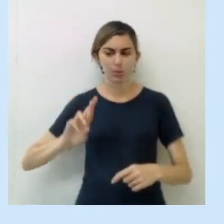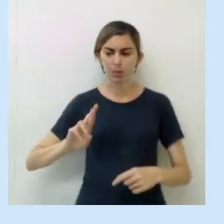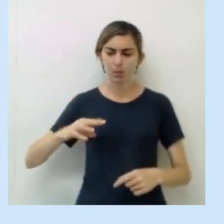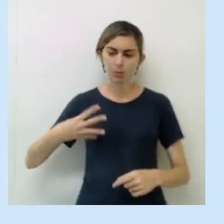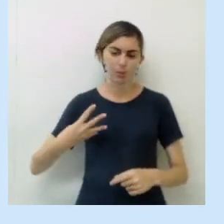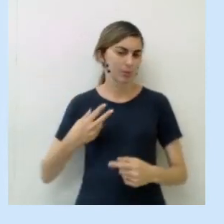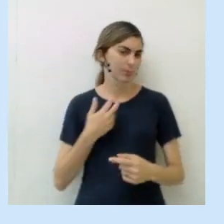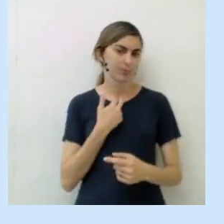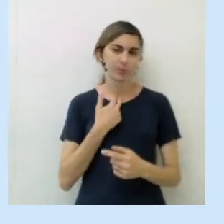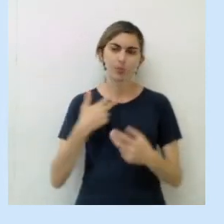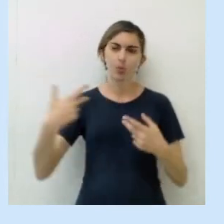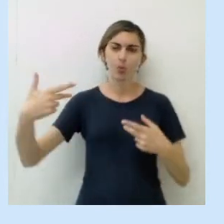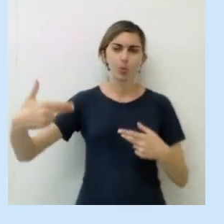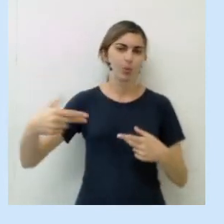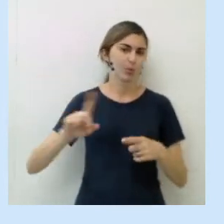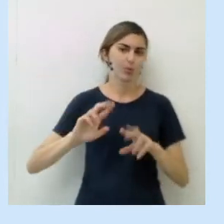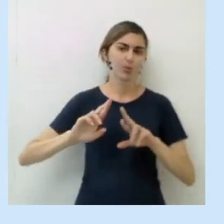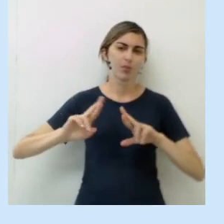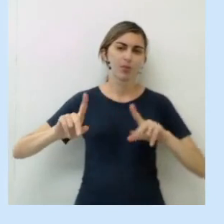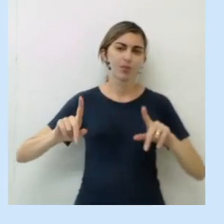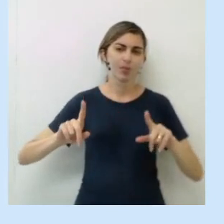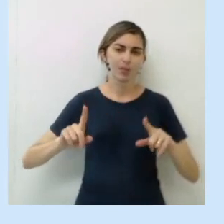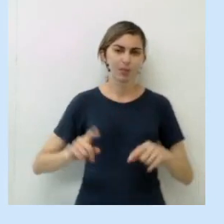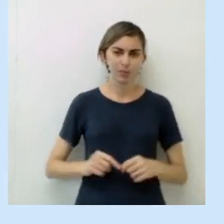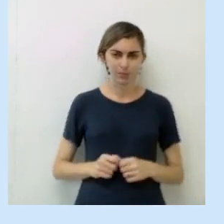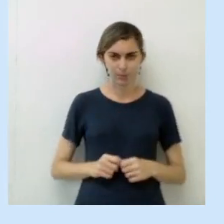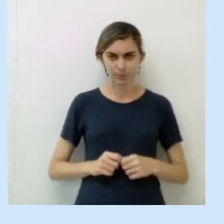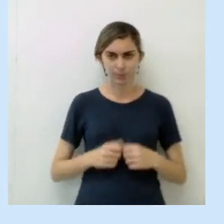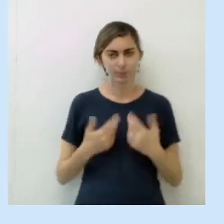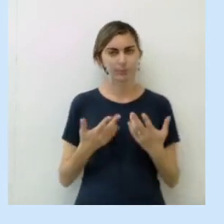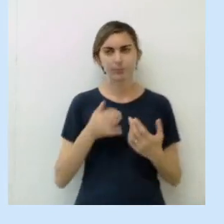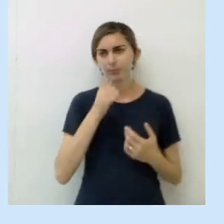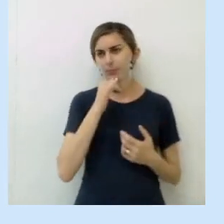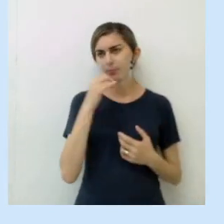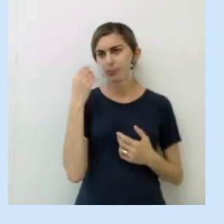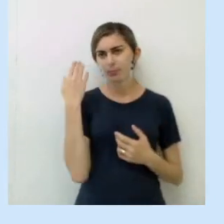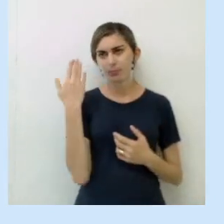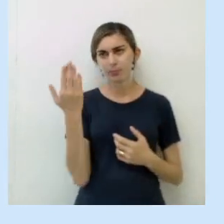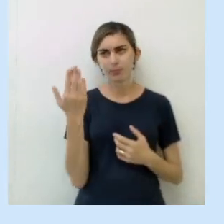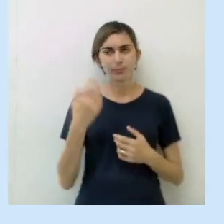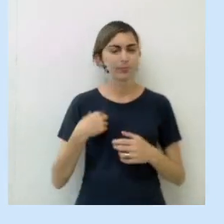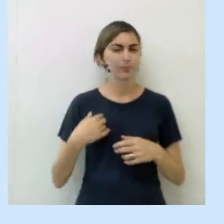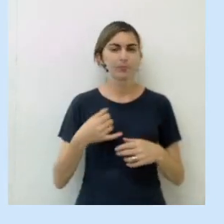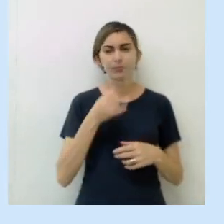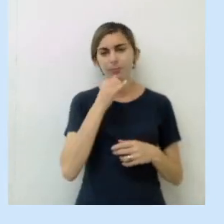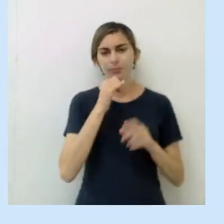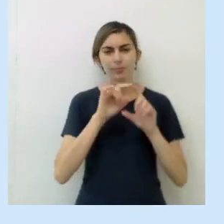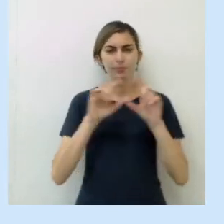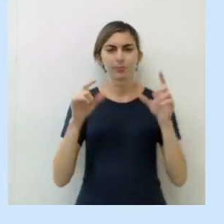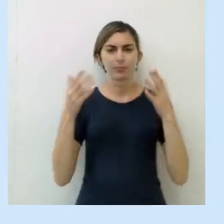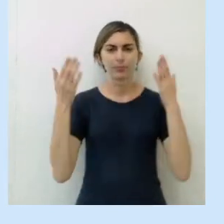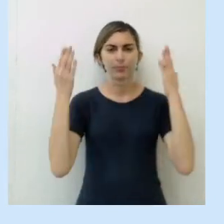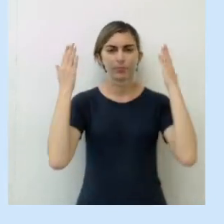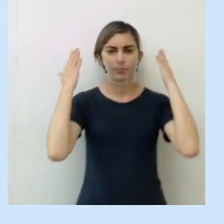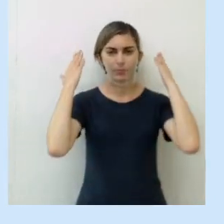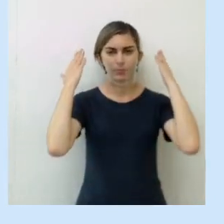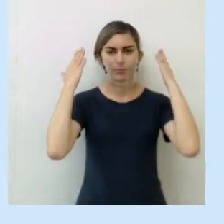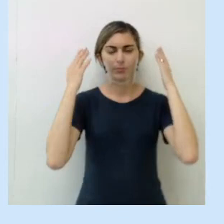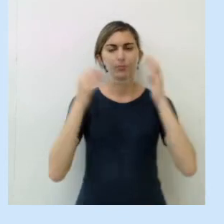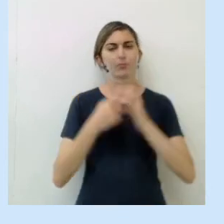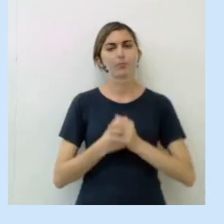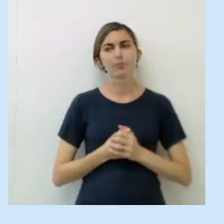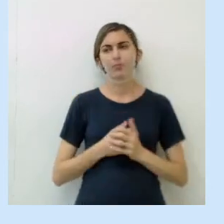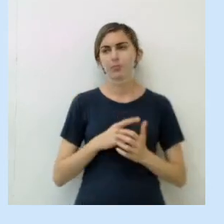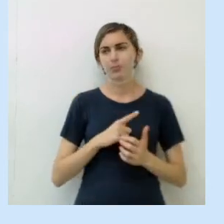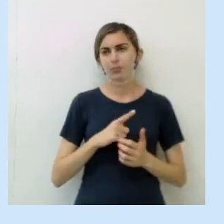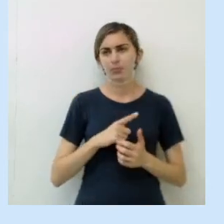ao R4. Eles precisam ser diferentes. Então, um exemplo para isso, eu vou colocar aqui para vocês. Vamos supor, aqui